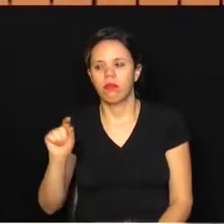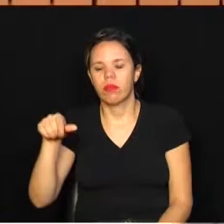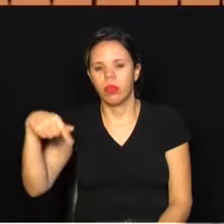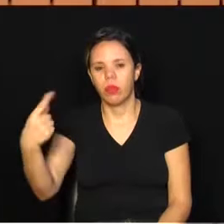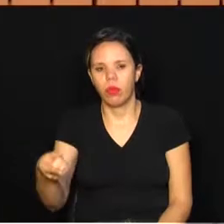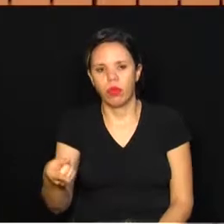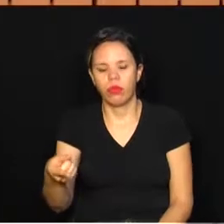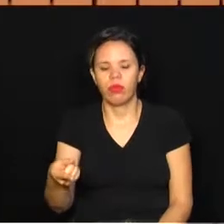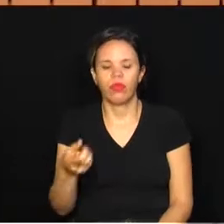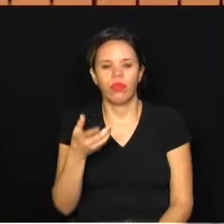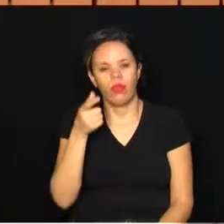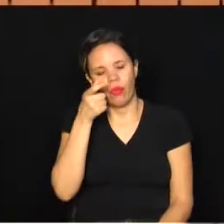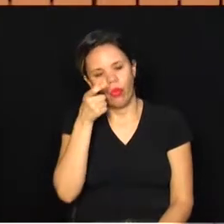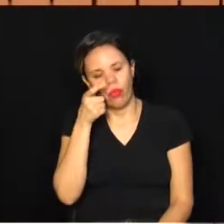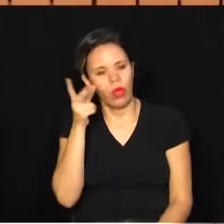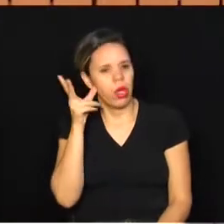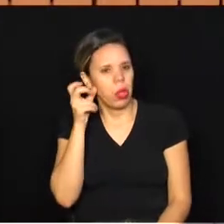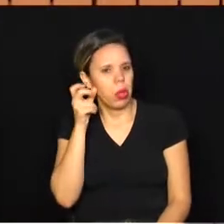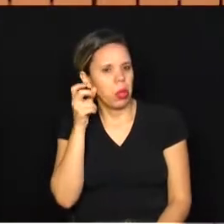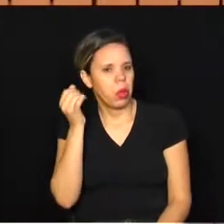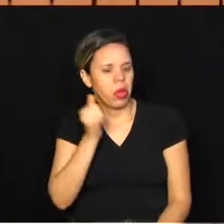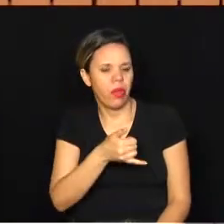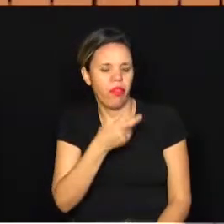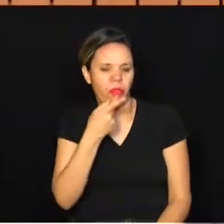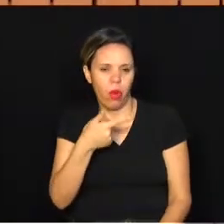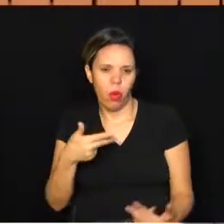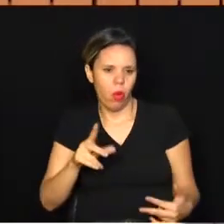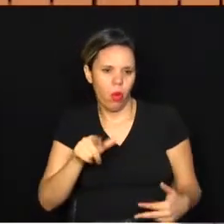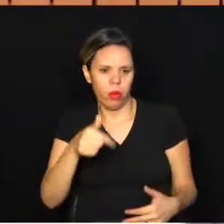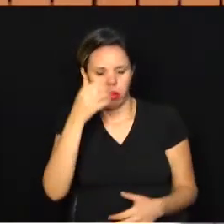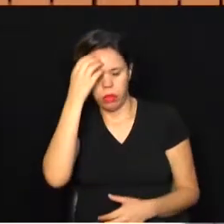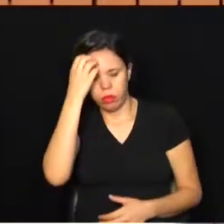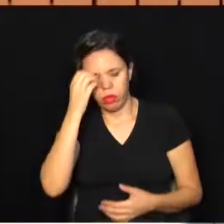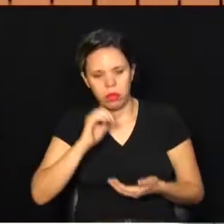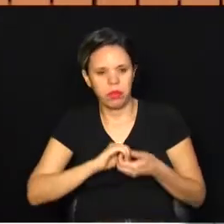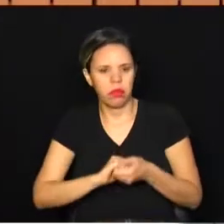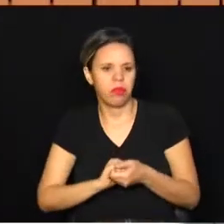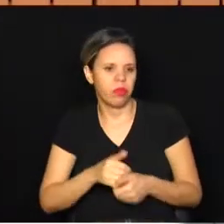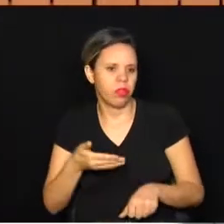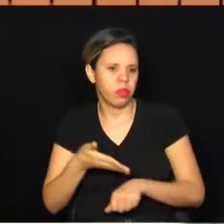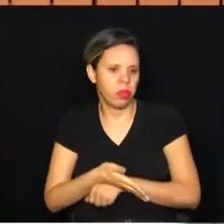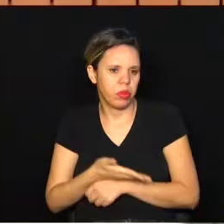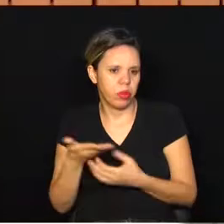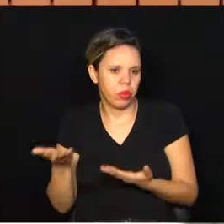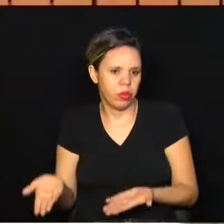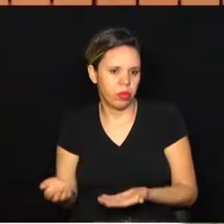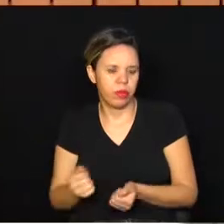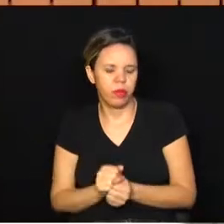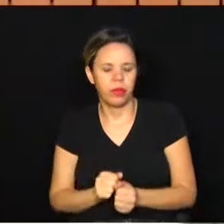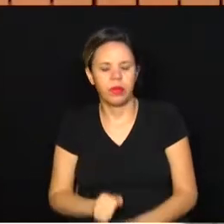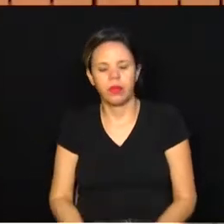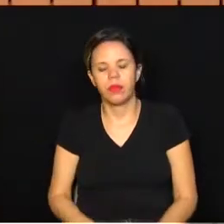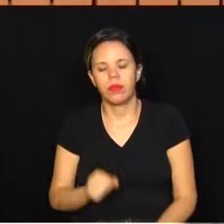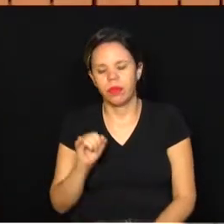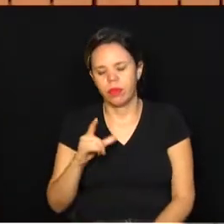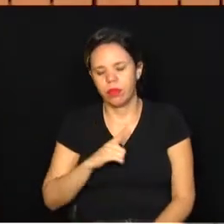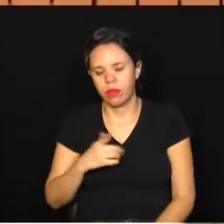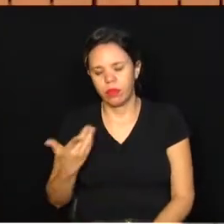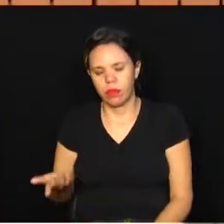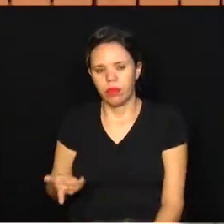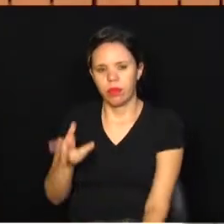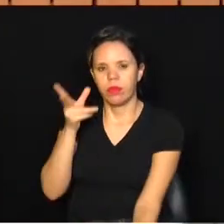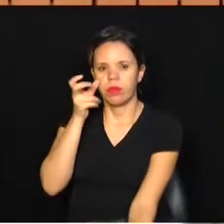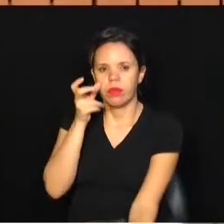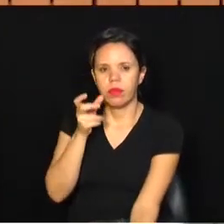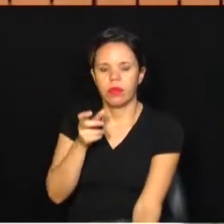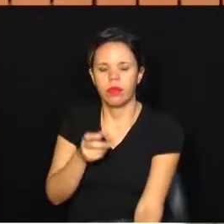Queria ver se ela está nos ouvindo, se ela pretende fazer aí uma saudação, vai participar aqui conosco. Se ela estiver nos ouvindo,